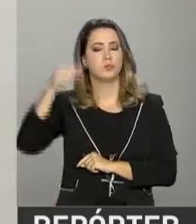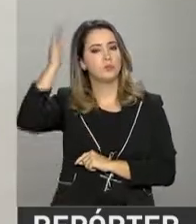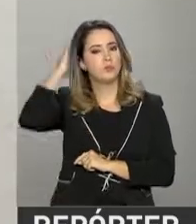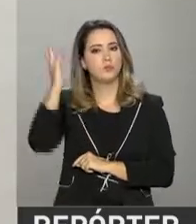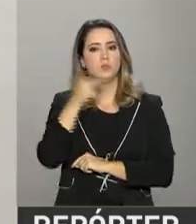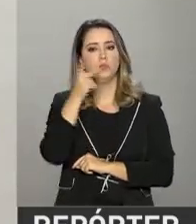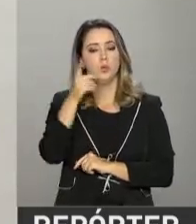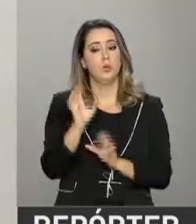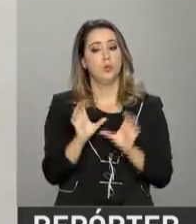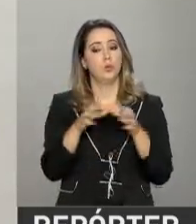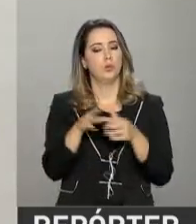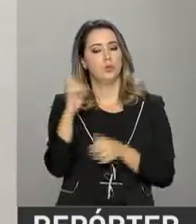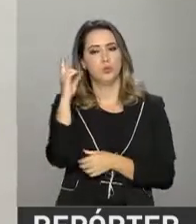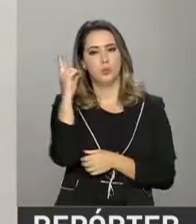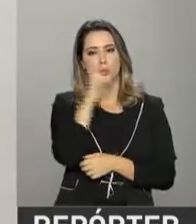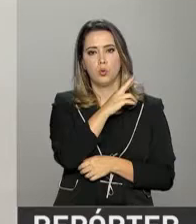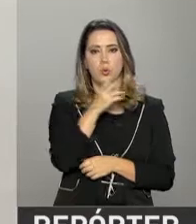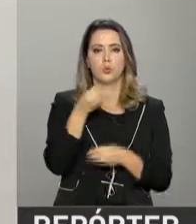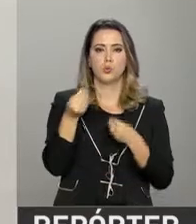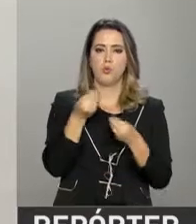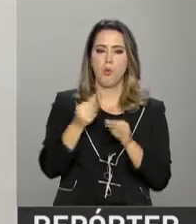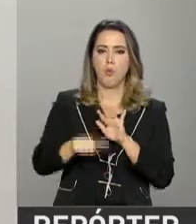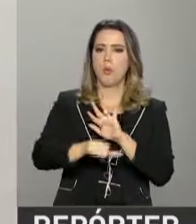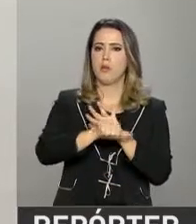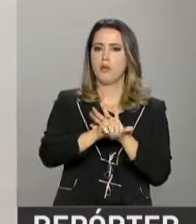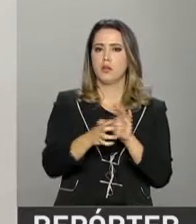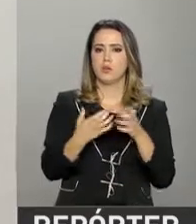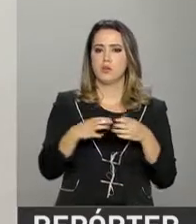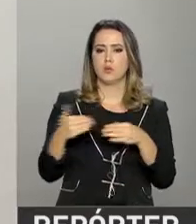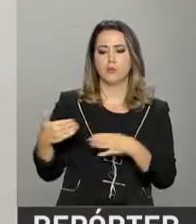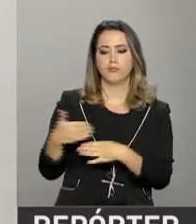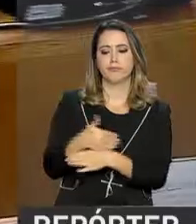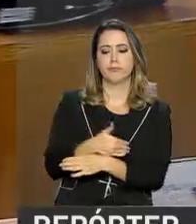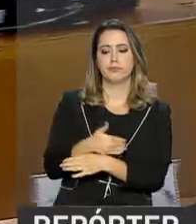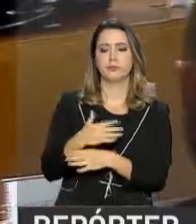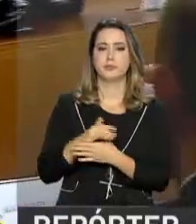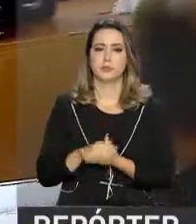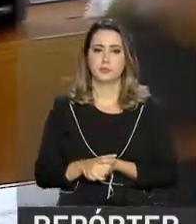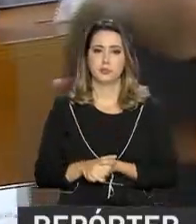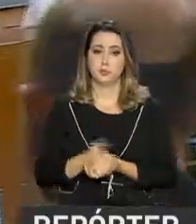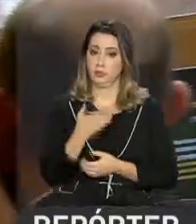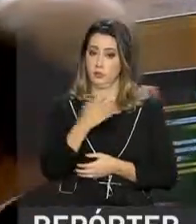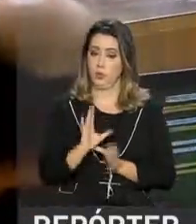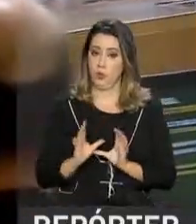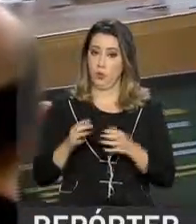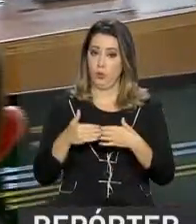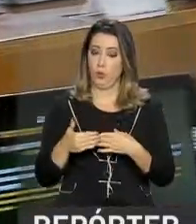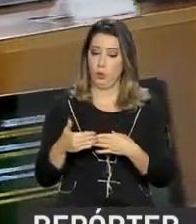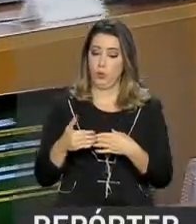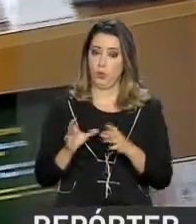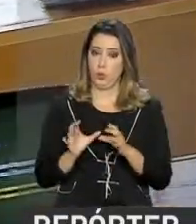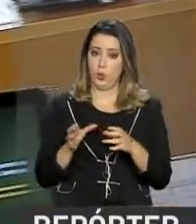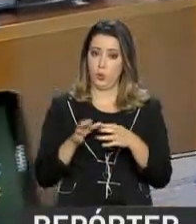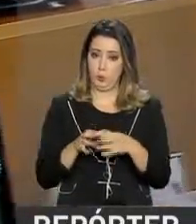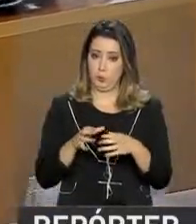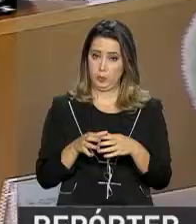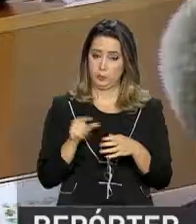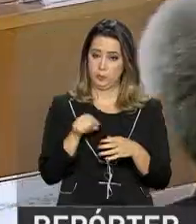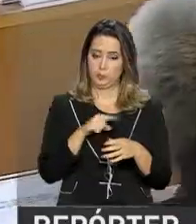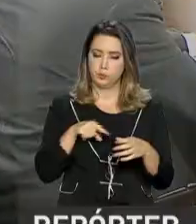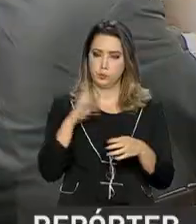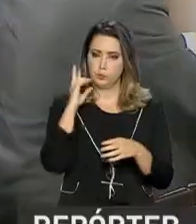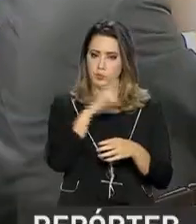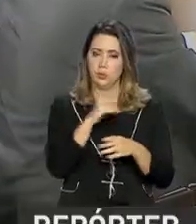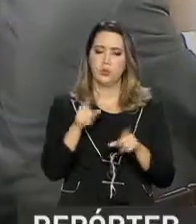representante russo sobre crimes em regiões de fronteiras a comitiva russa participou ainda de uma reunião com autoridades